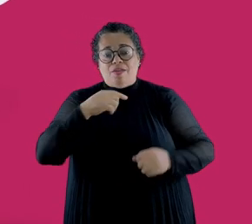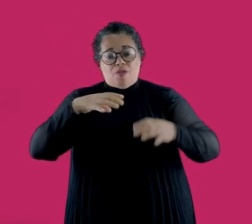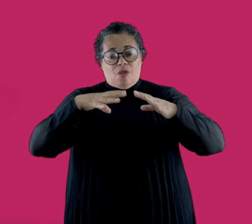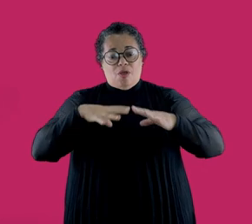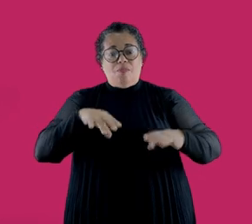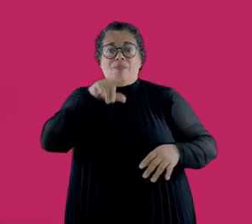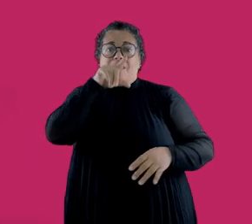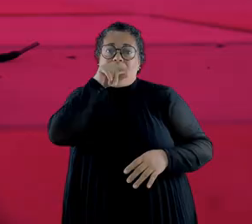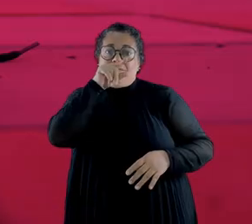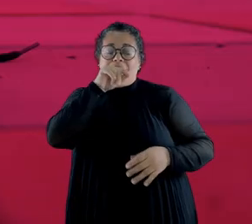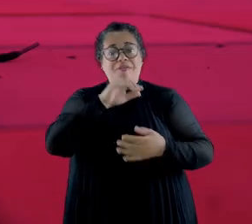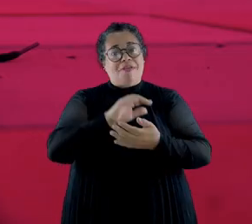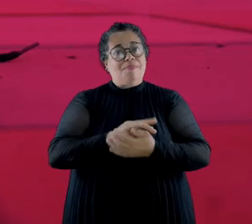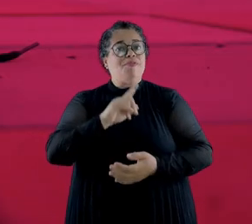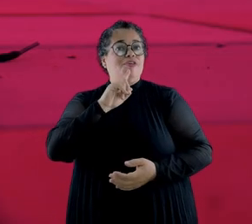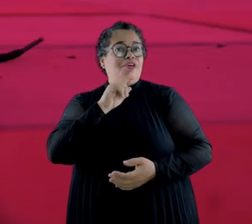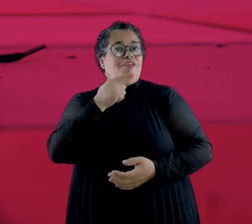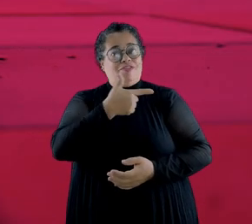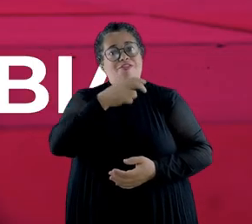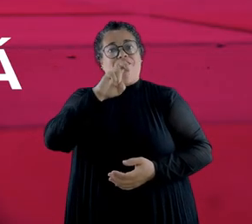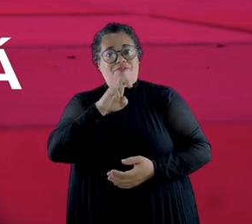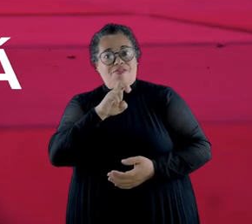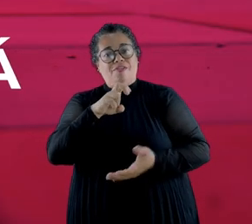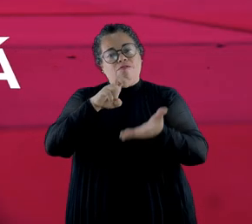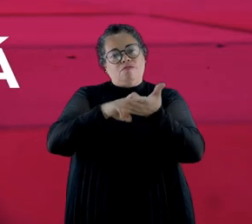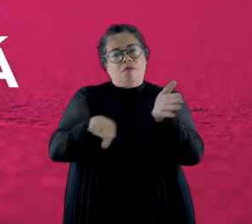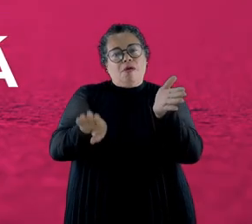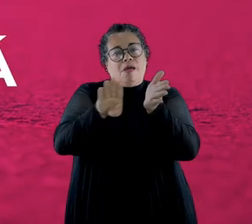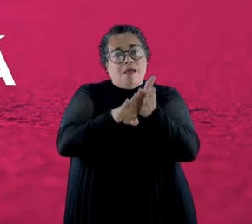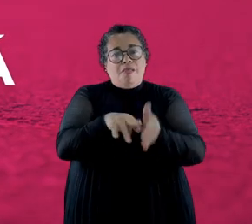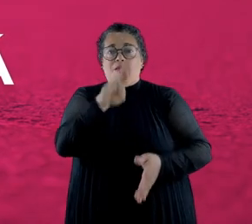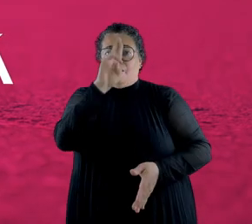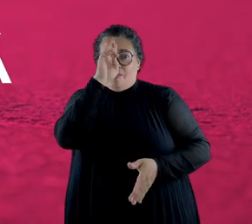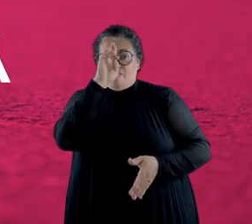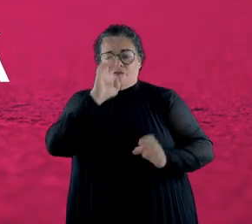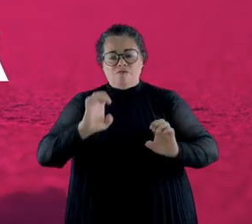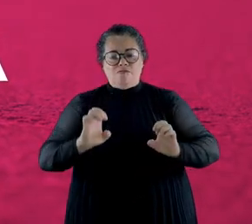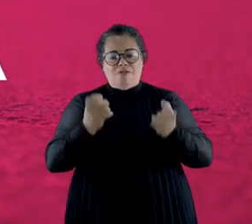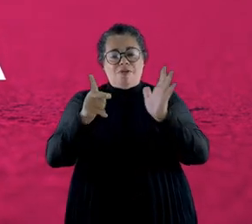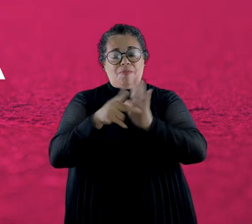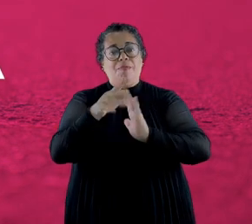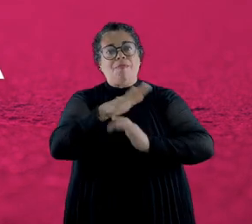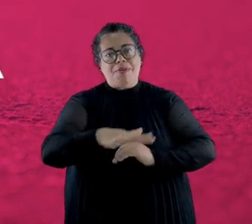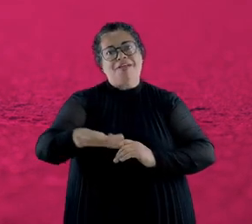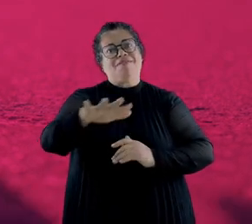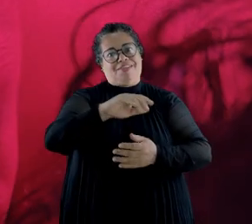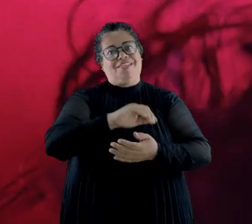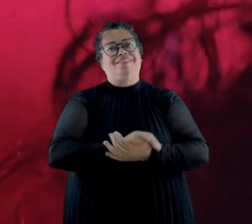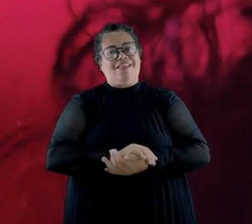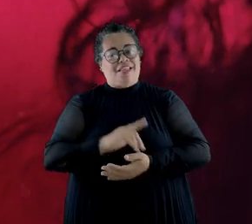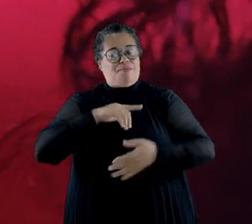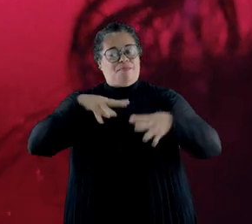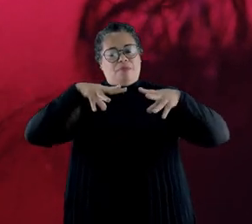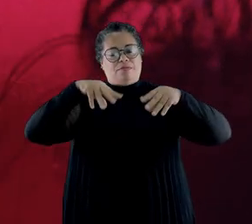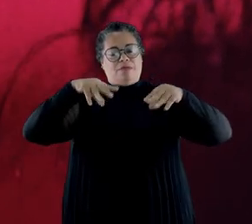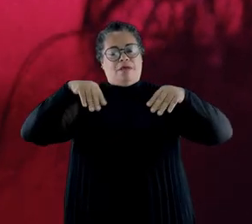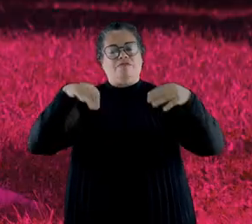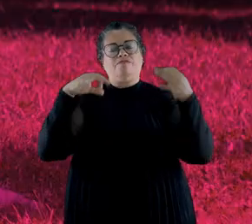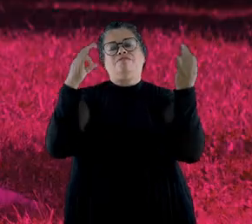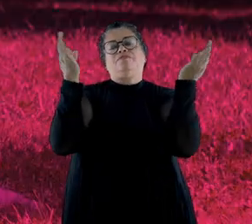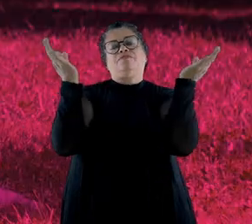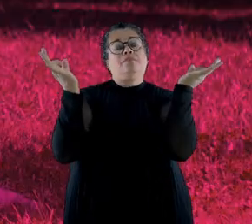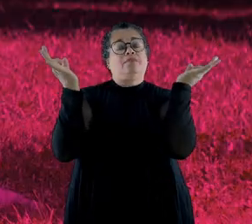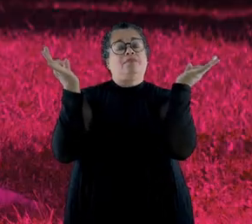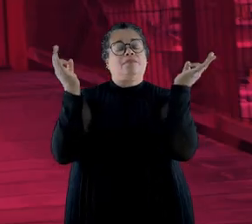batom no Parque do Sabiá dia 25 das oito ao meio-dia um super evento preparado para vocês vai ter massagem